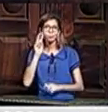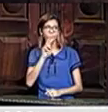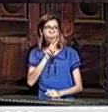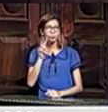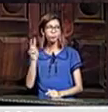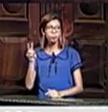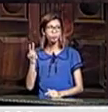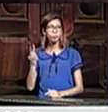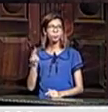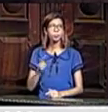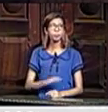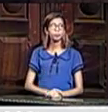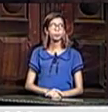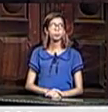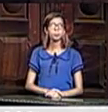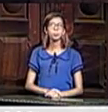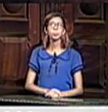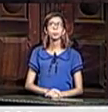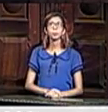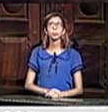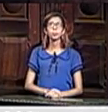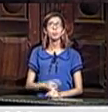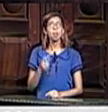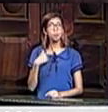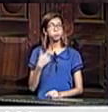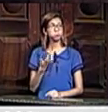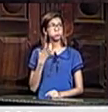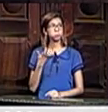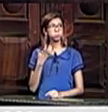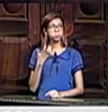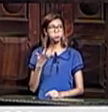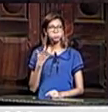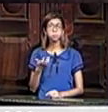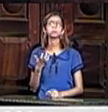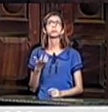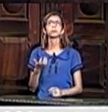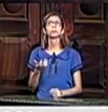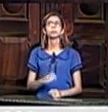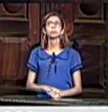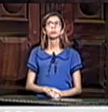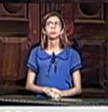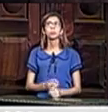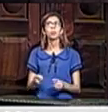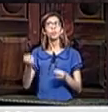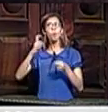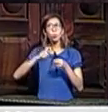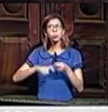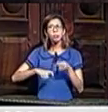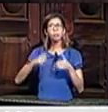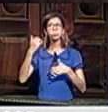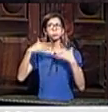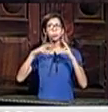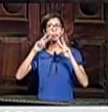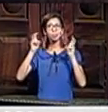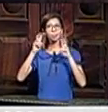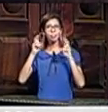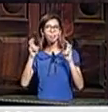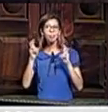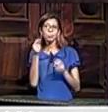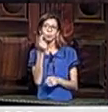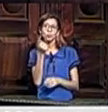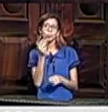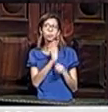aqueles que nos acompanham pelas redes sociais. Eu gostaria de voltar a tratar do tema benefícios